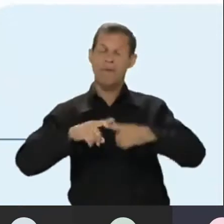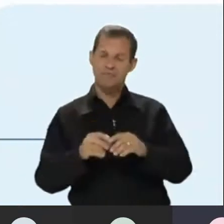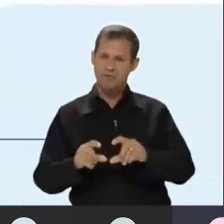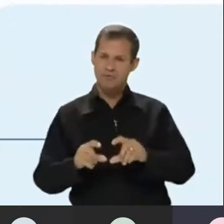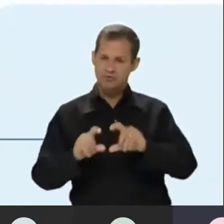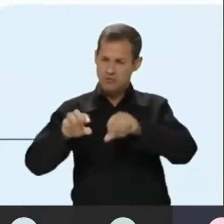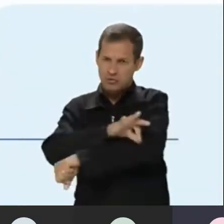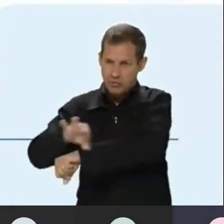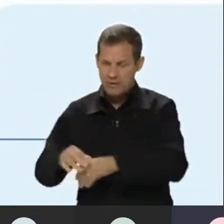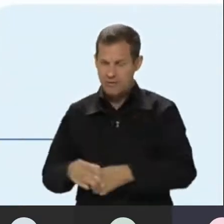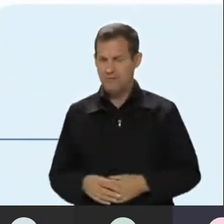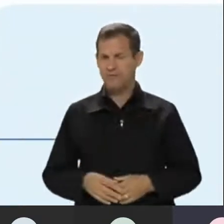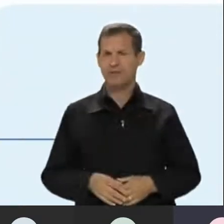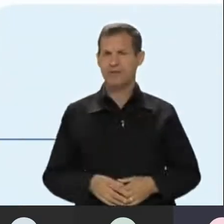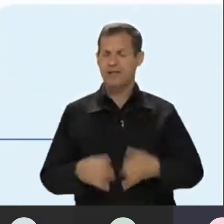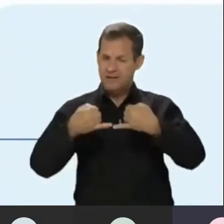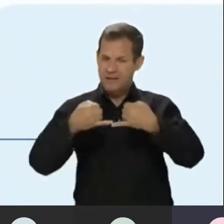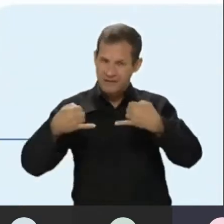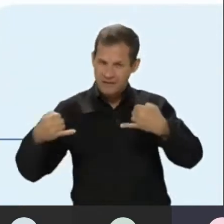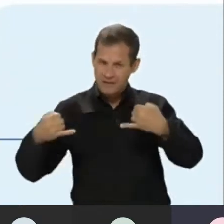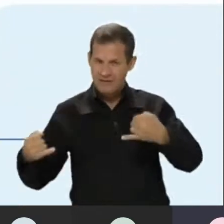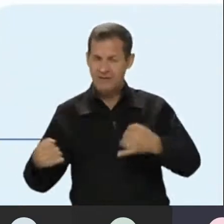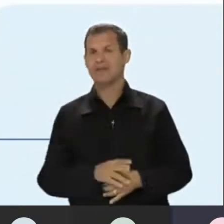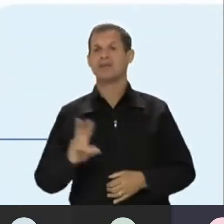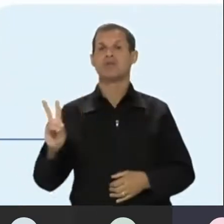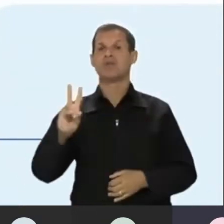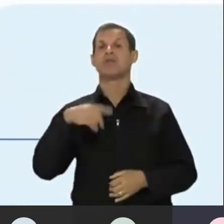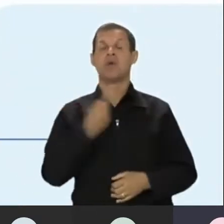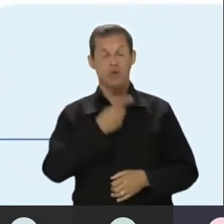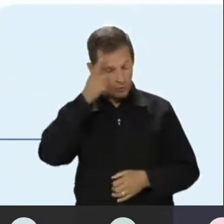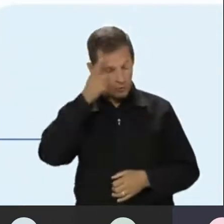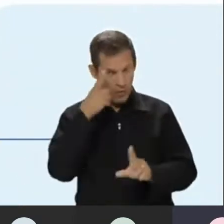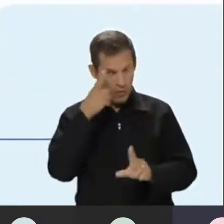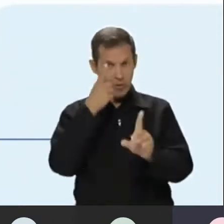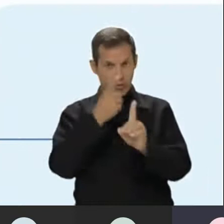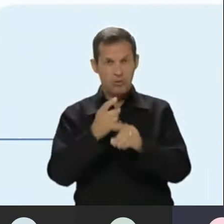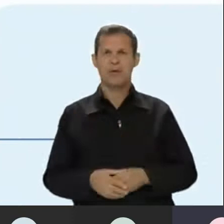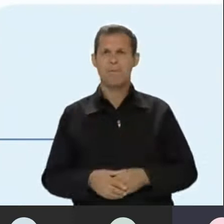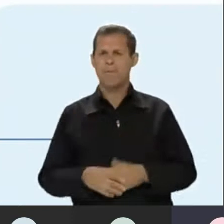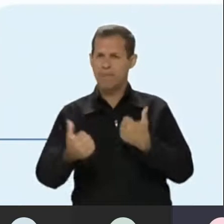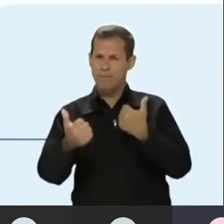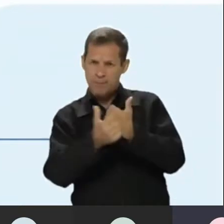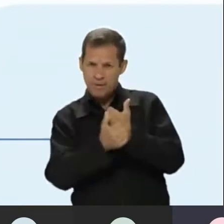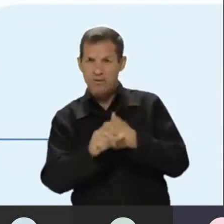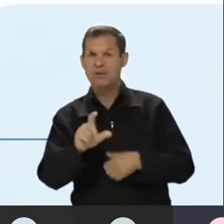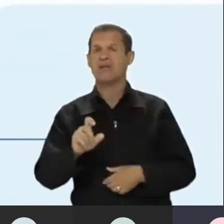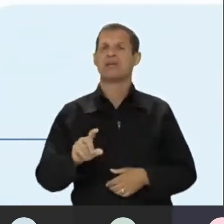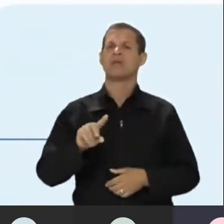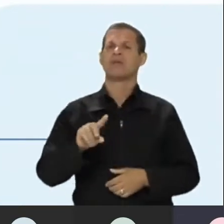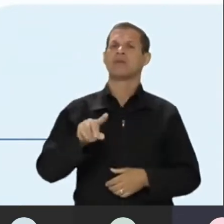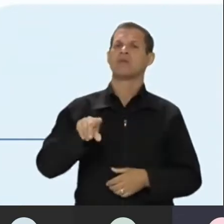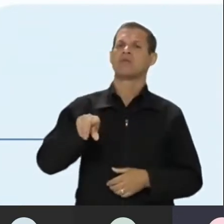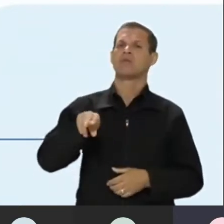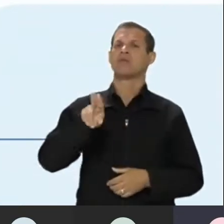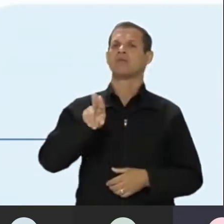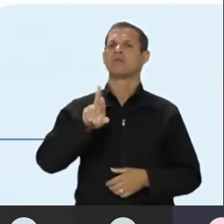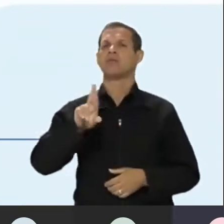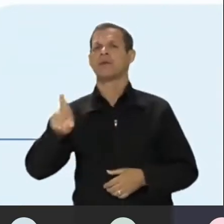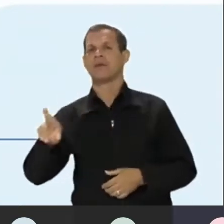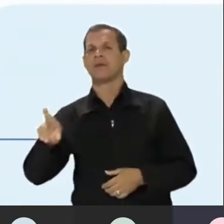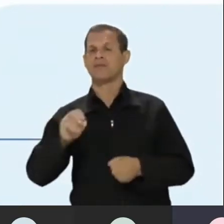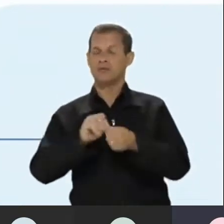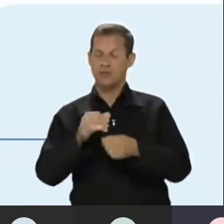de uma régua, né, através dessa sobreposição de valores, a gente consegue encontrar próximo o que seria esse valor de umidade